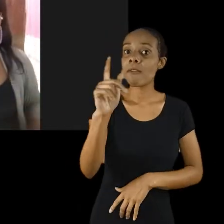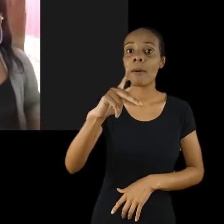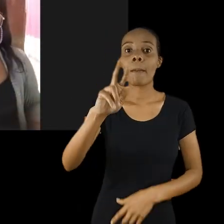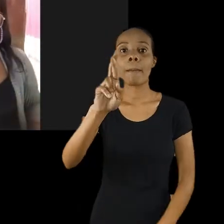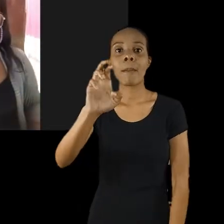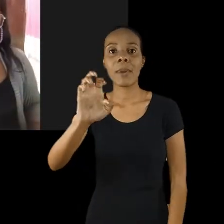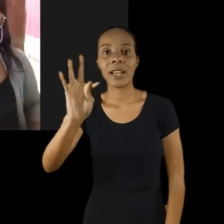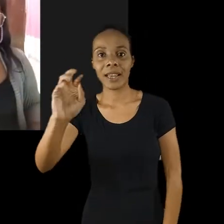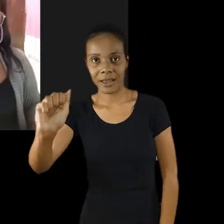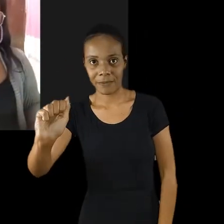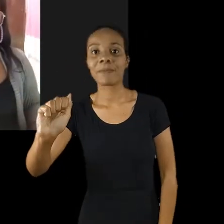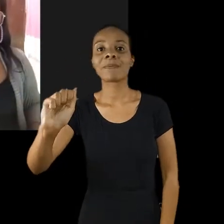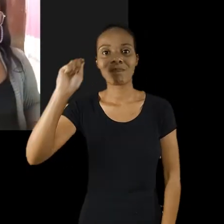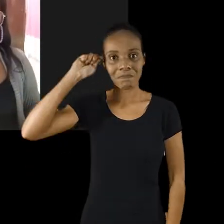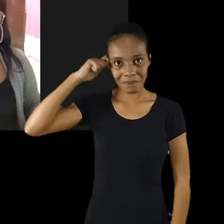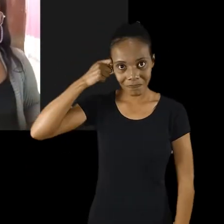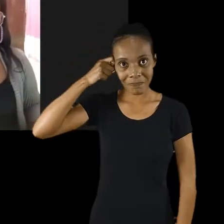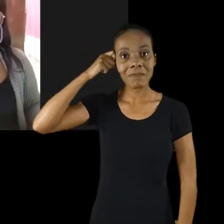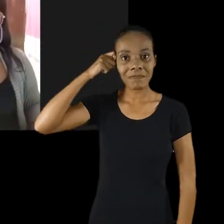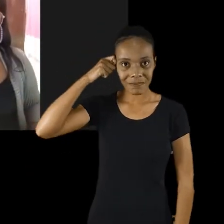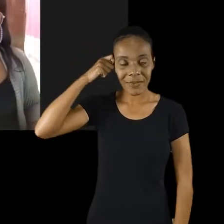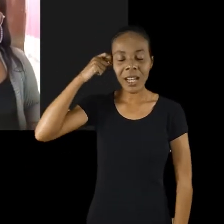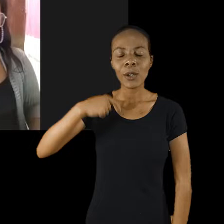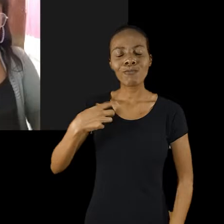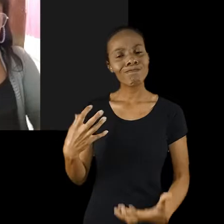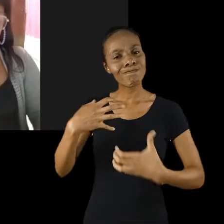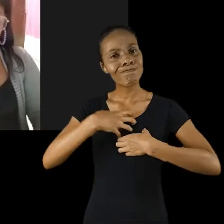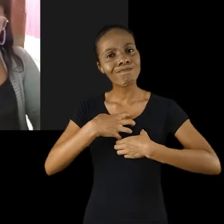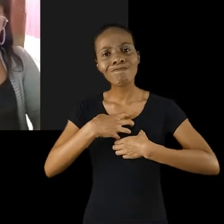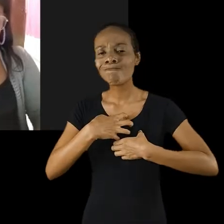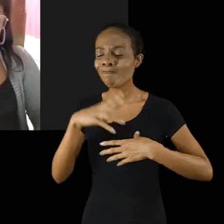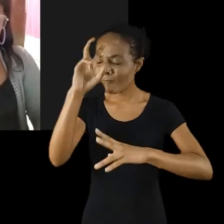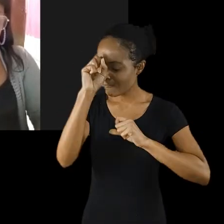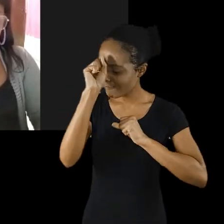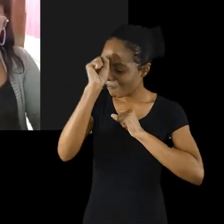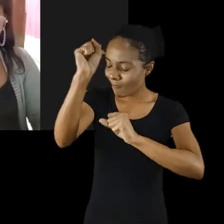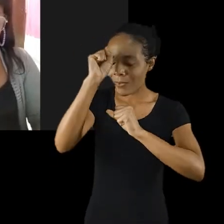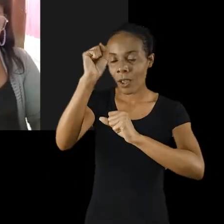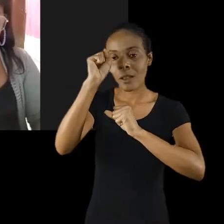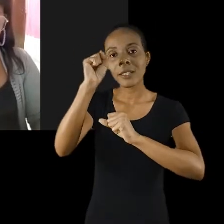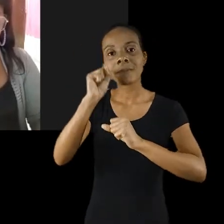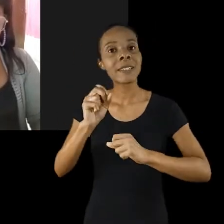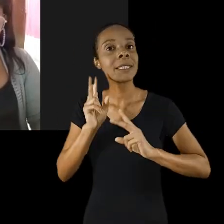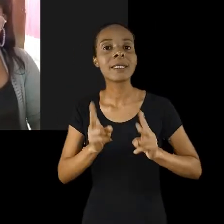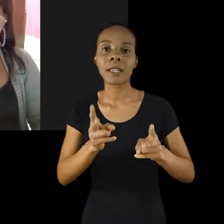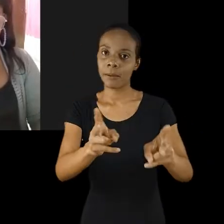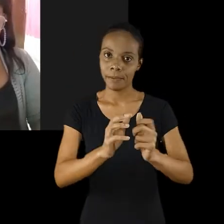Rafael, assim, eu sinto uma força muito grande mesmo, assim. Eu digo sempre que a palavra me